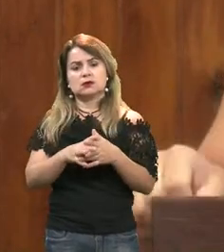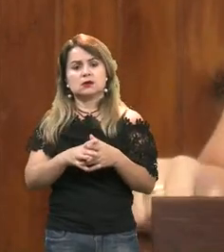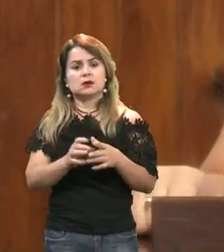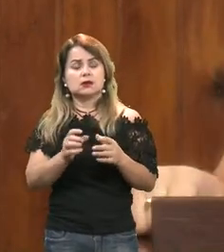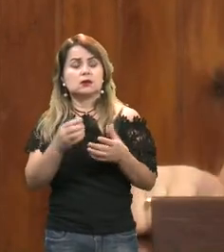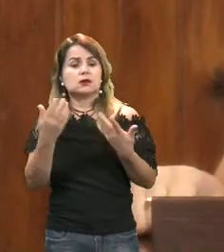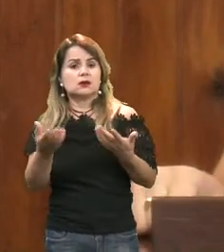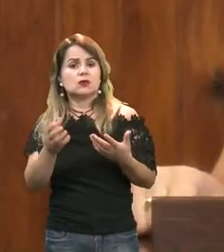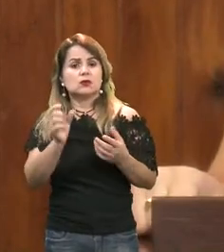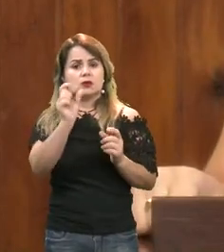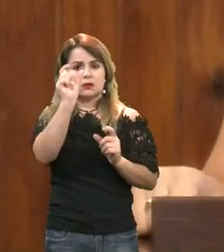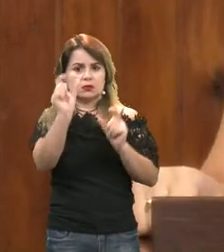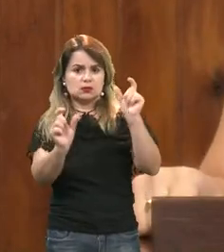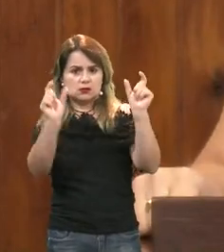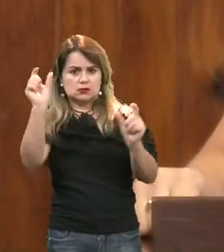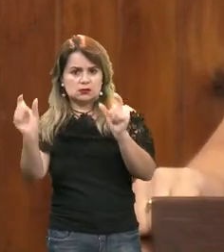maneira.